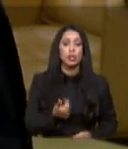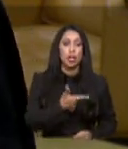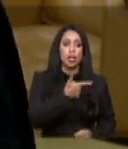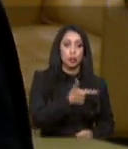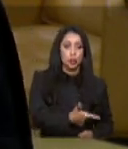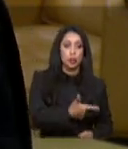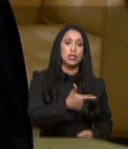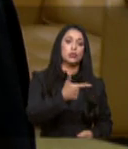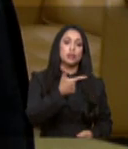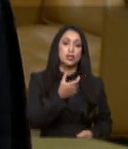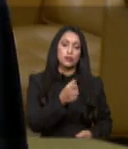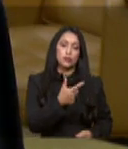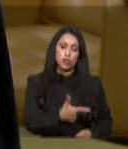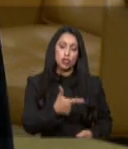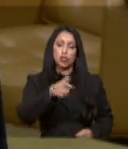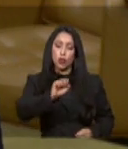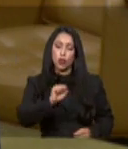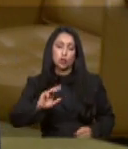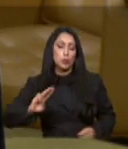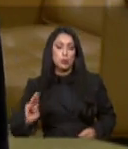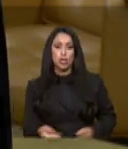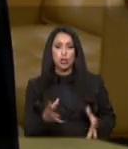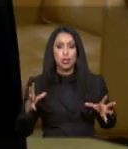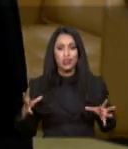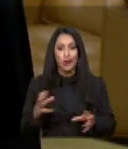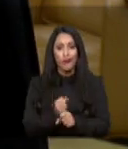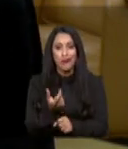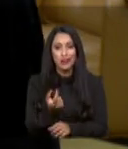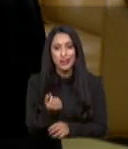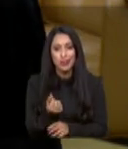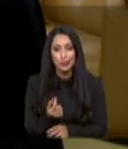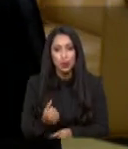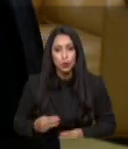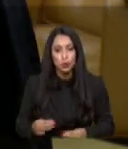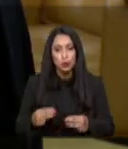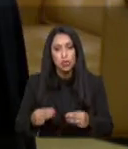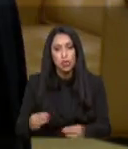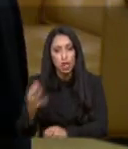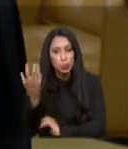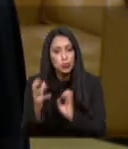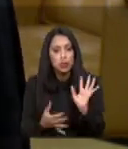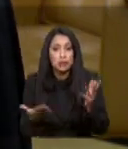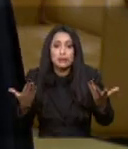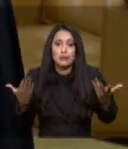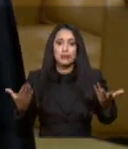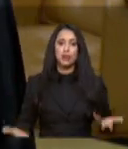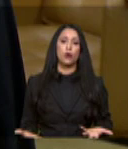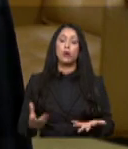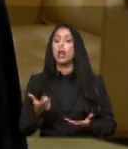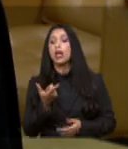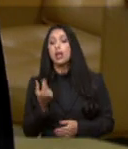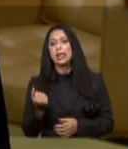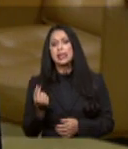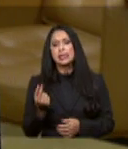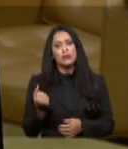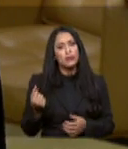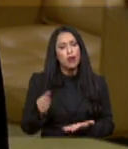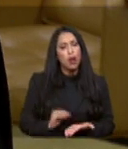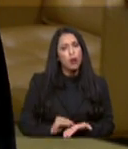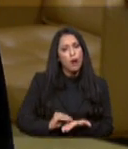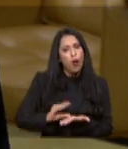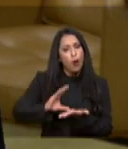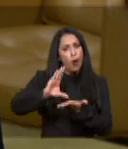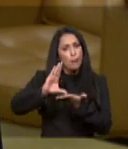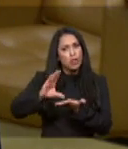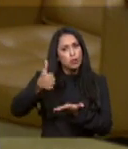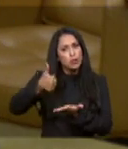228 milhões, o orçamento anual do Ministério do Meio Ambiente. Portanto, esse montante totaliza um aumento de